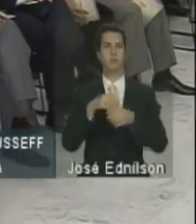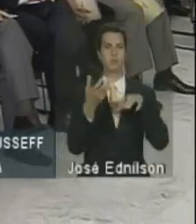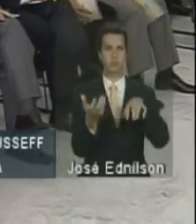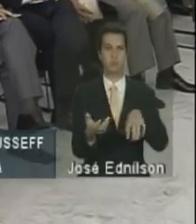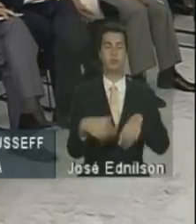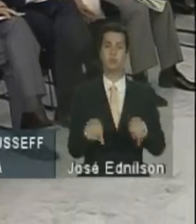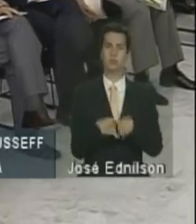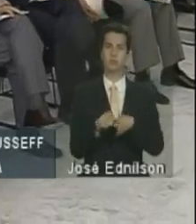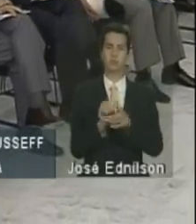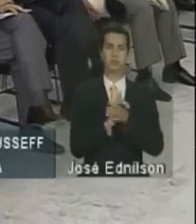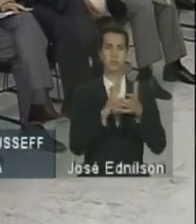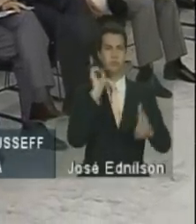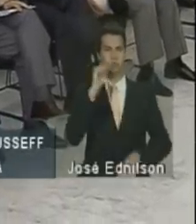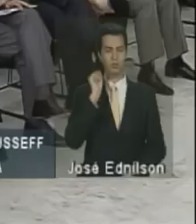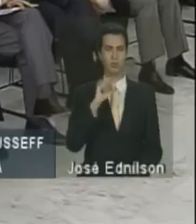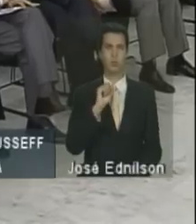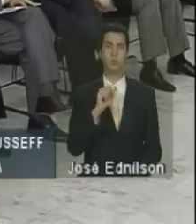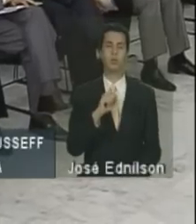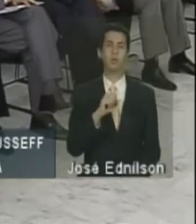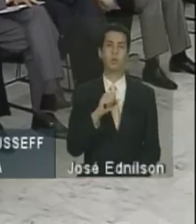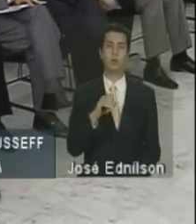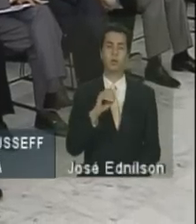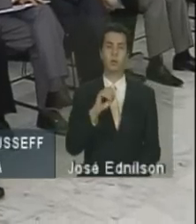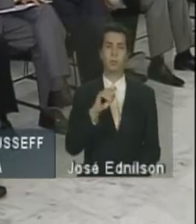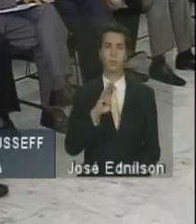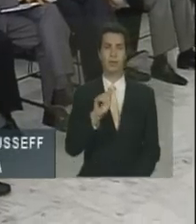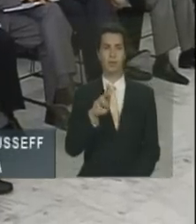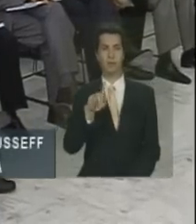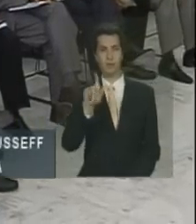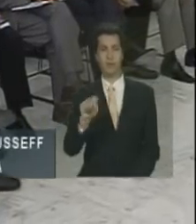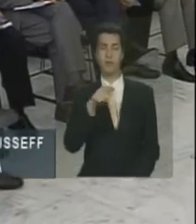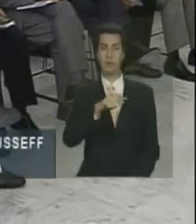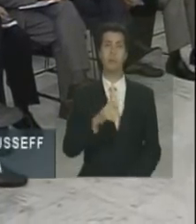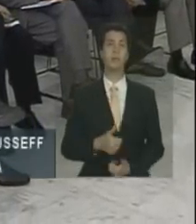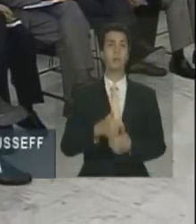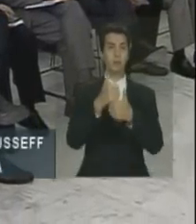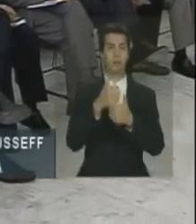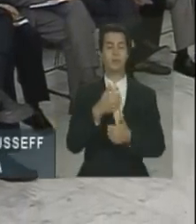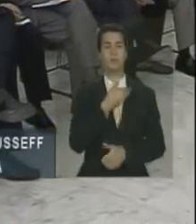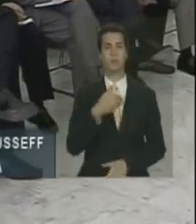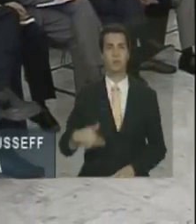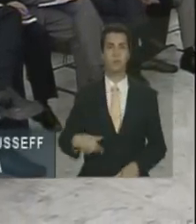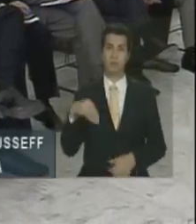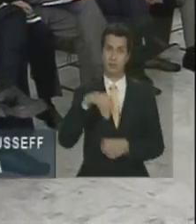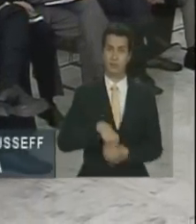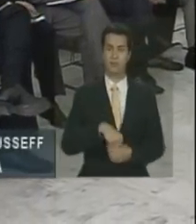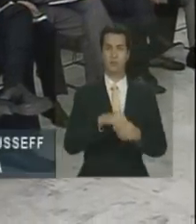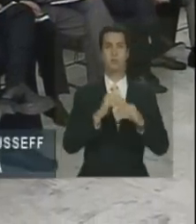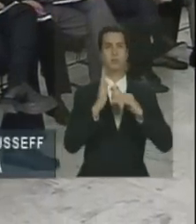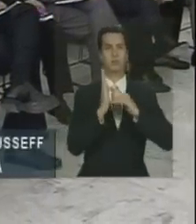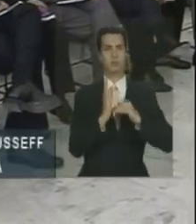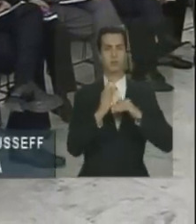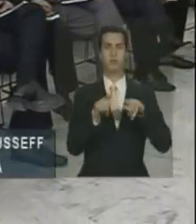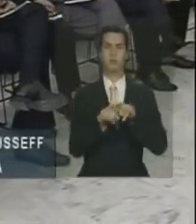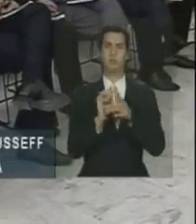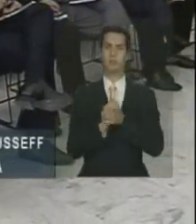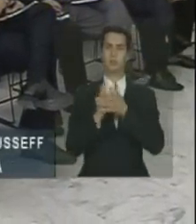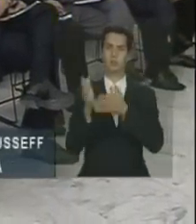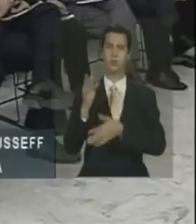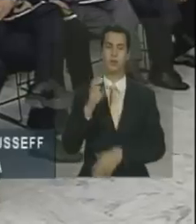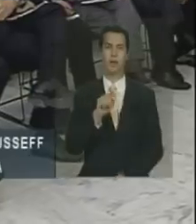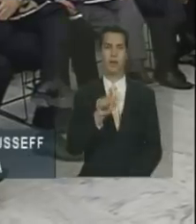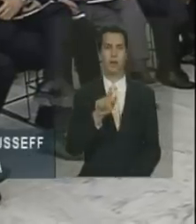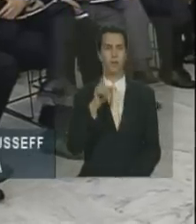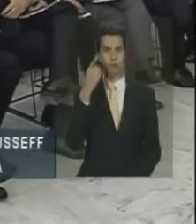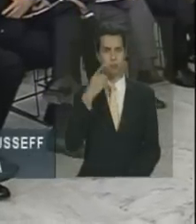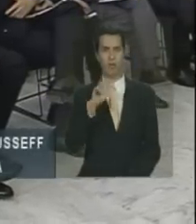Braga, líder do governo no Senado Federal, o deputado Arlindo Schinagler, líder do governo na Câmara